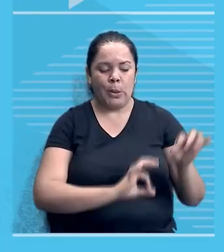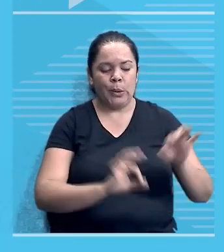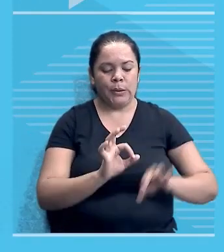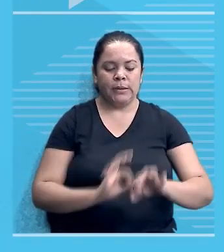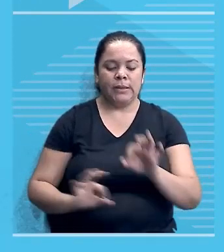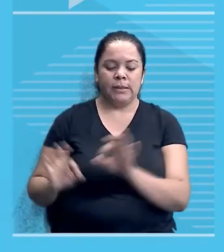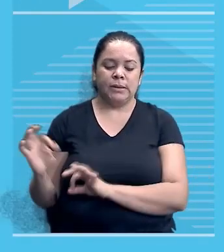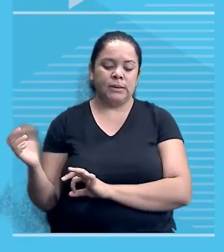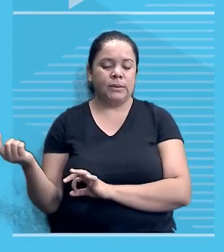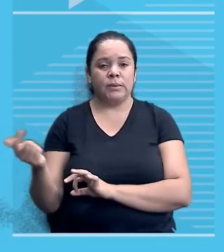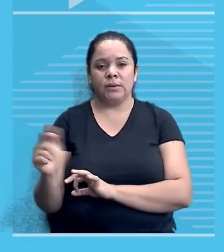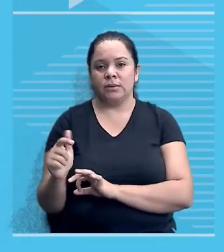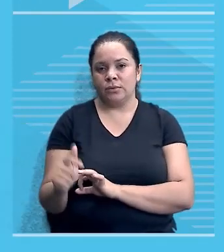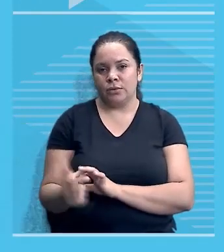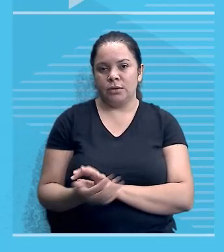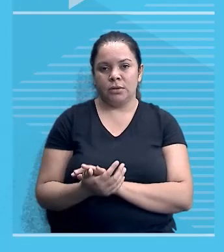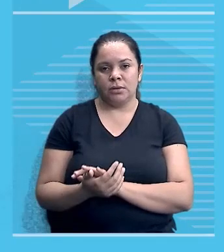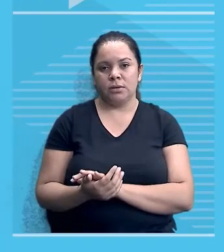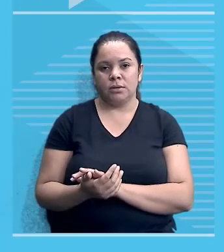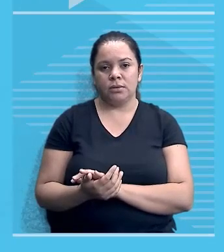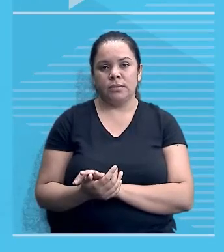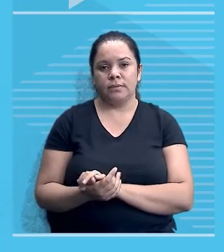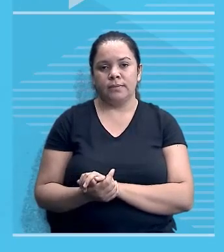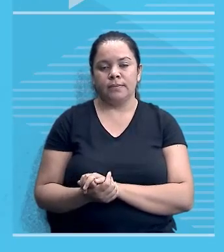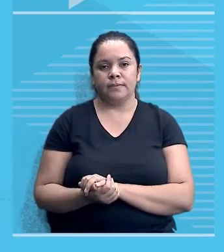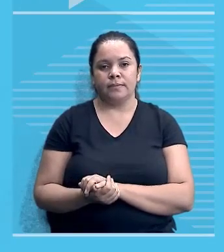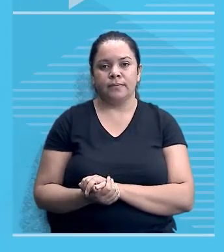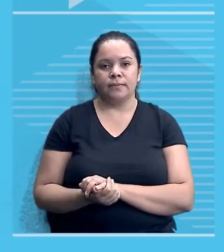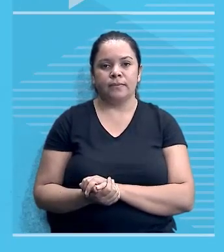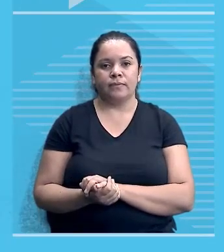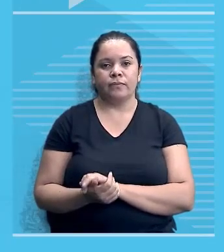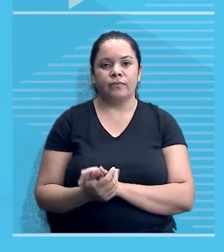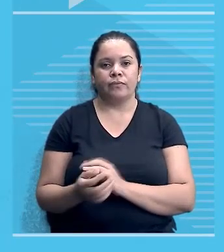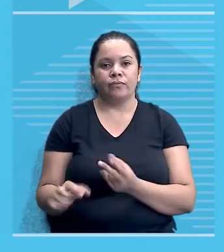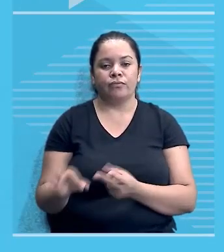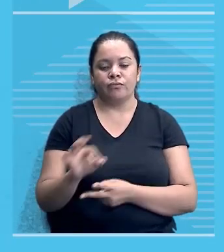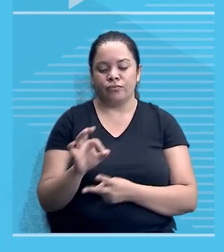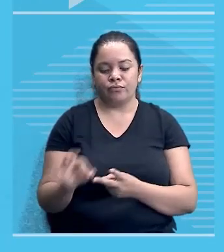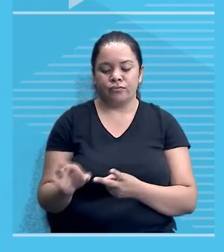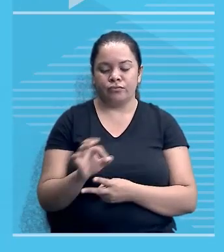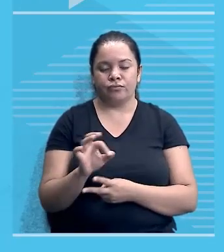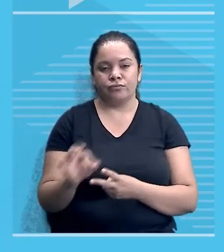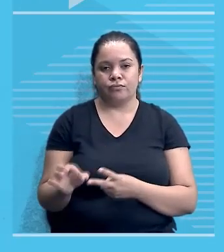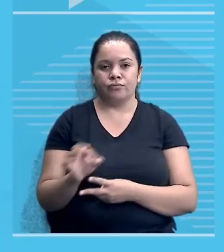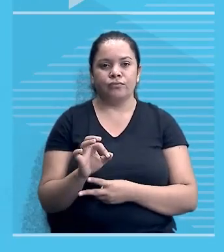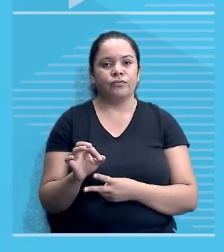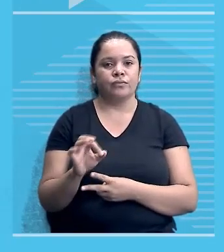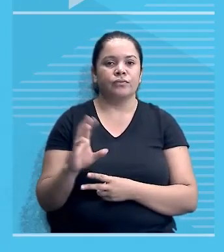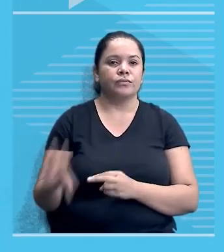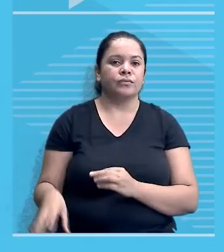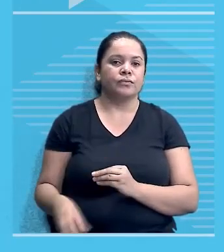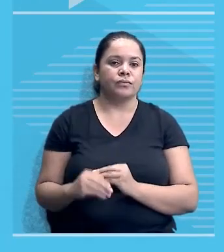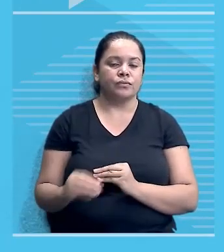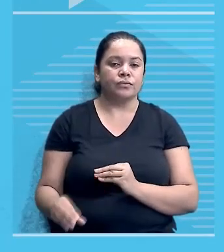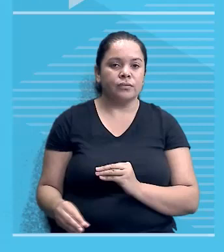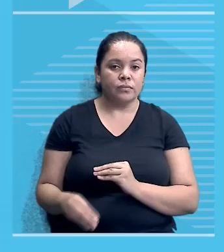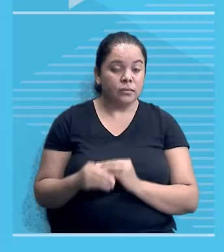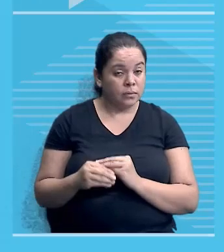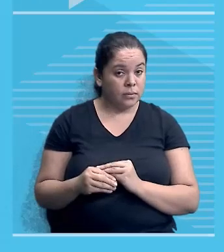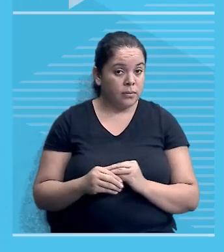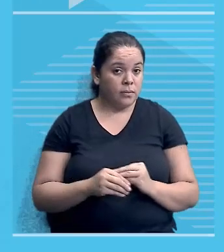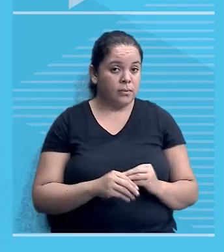que partilha do campo para a cidade e aí dois fatores que contribuíram muito né para o aumento dessa população